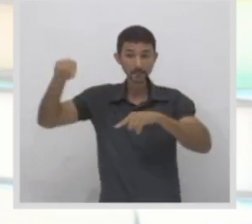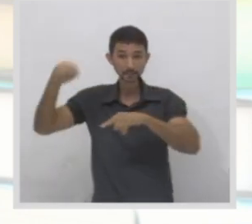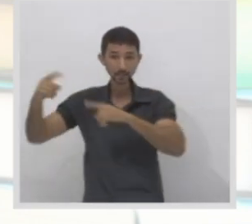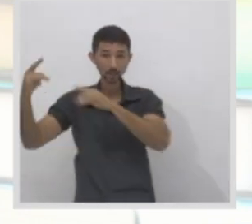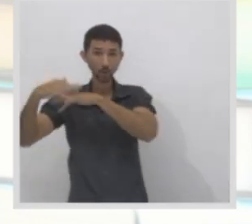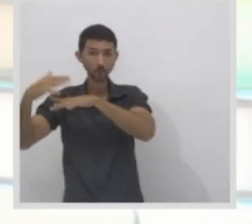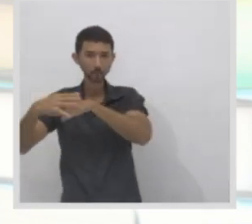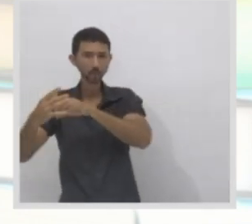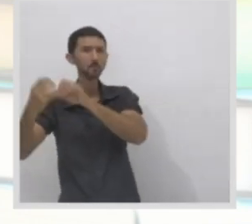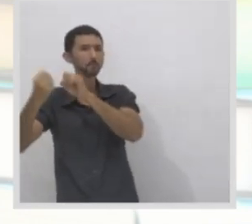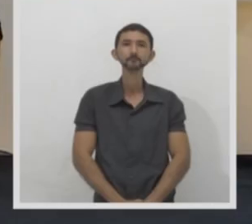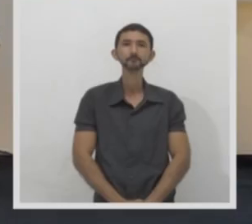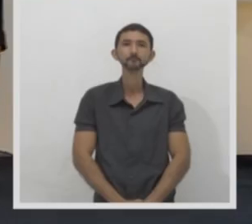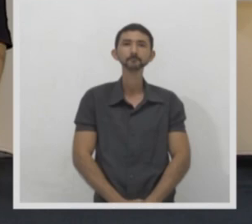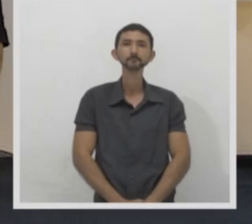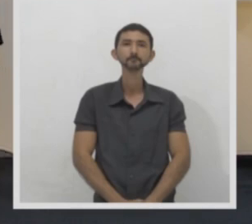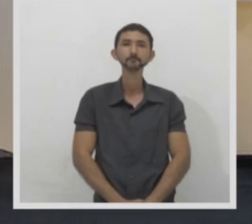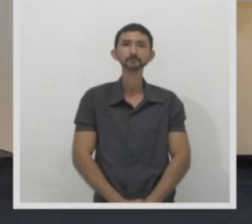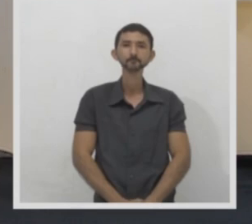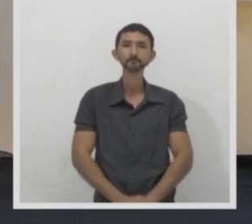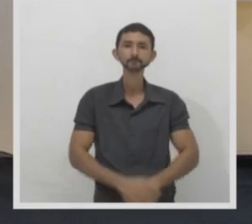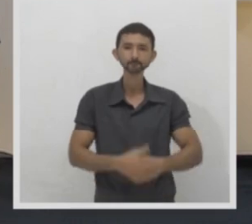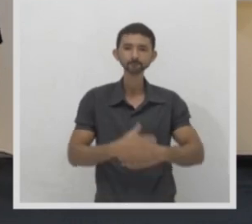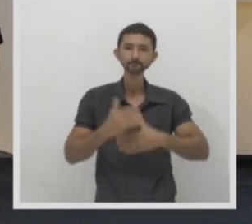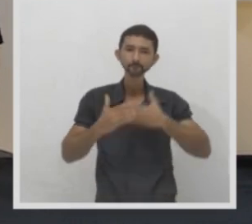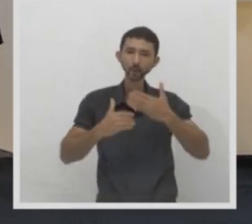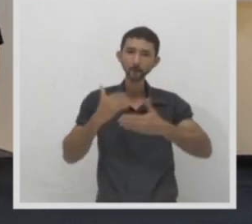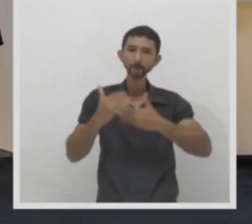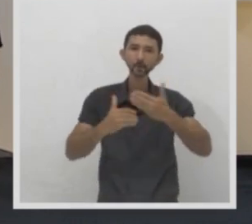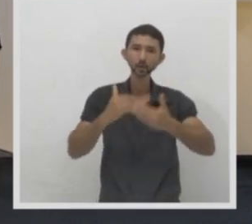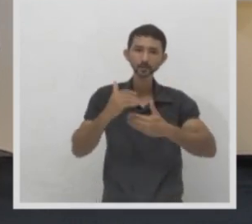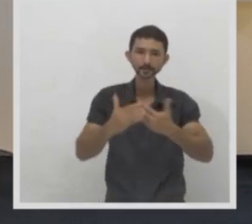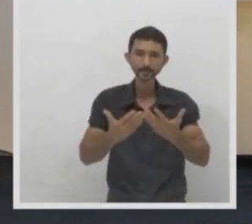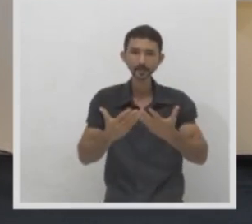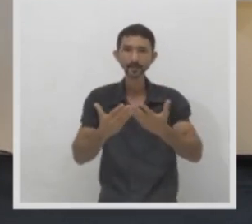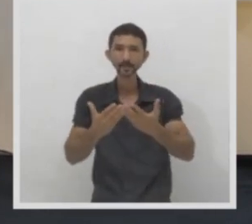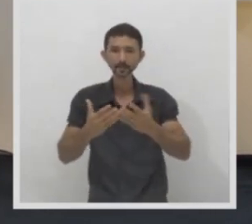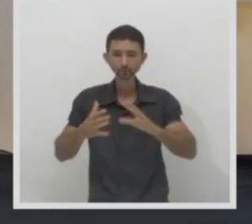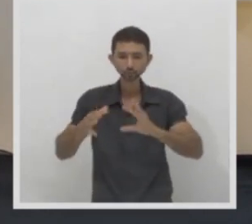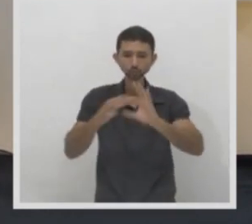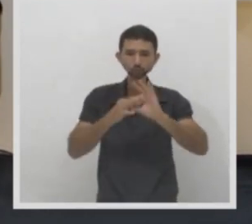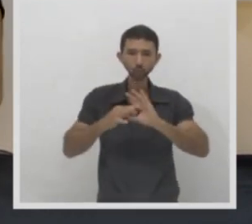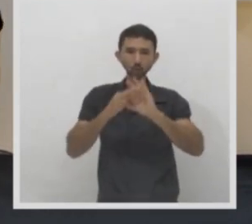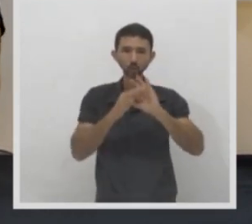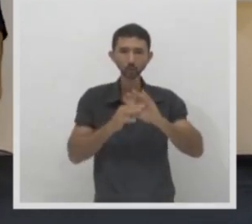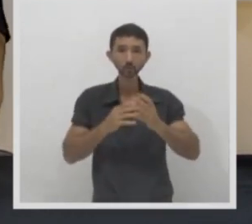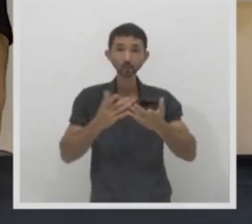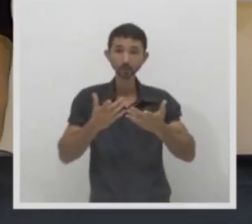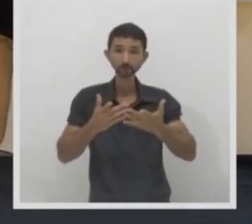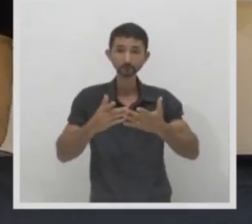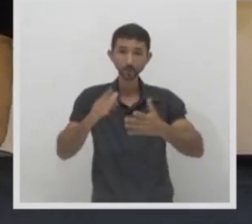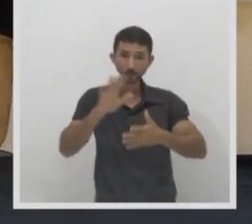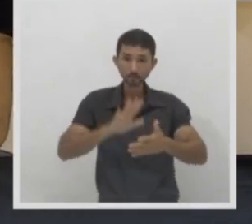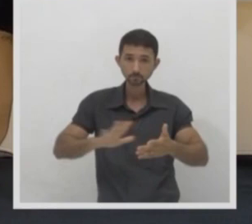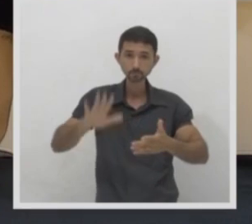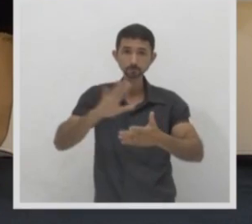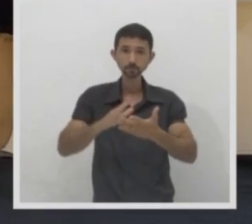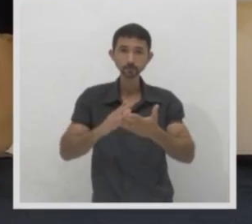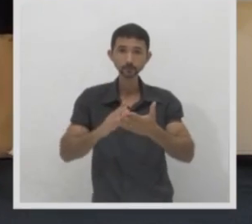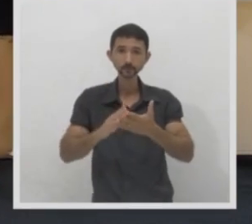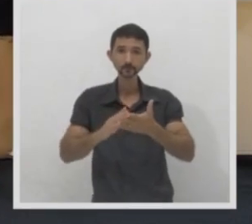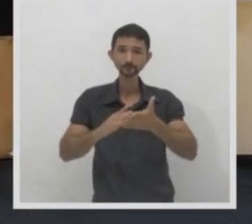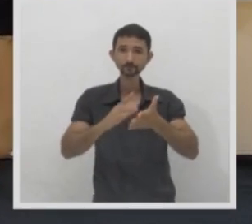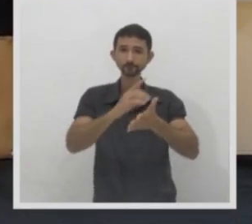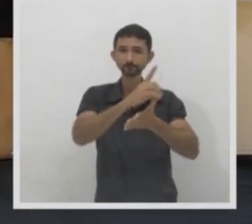isso acontecia, né? Esse processo de União Ibérica, né, ela faz com que o Tratado de Tordesilhas deixe